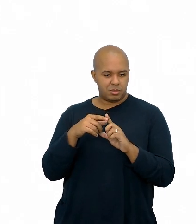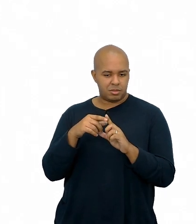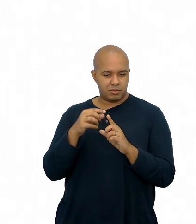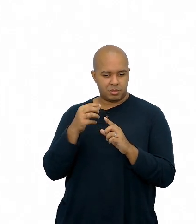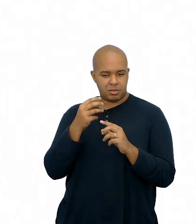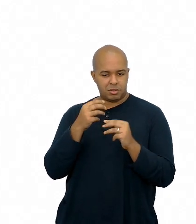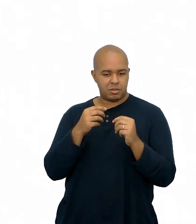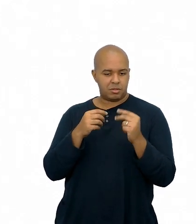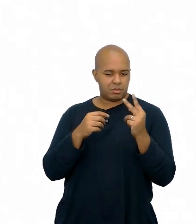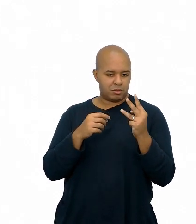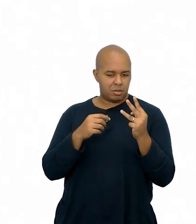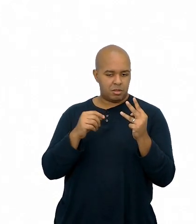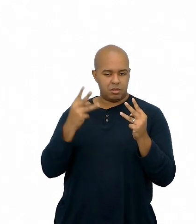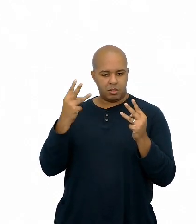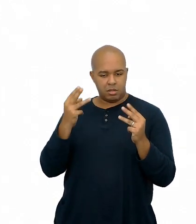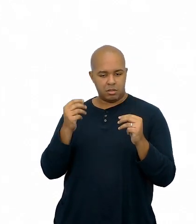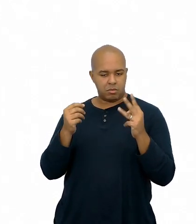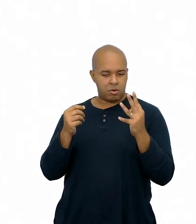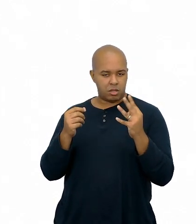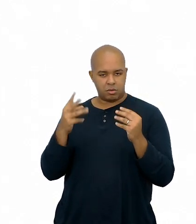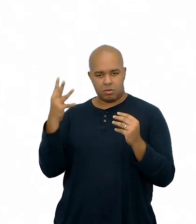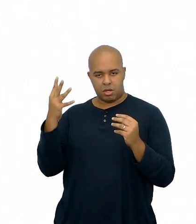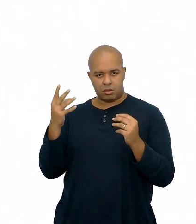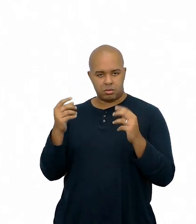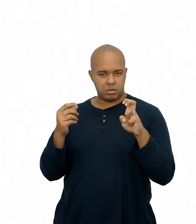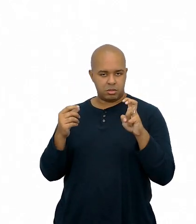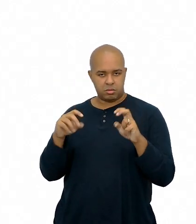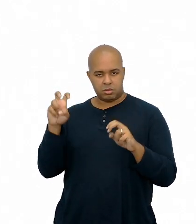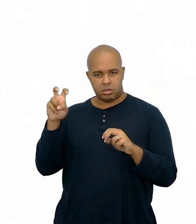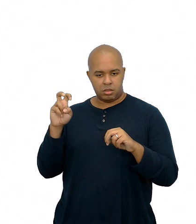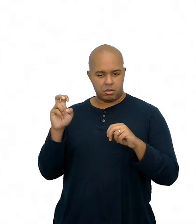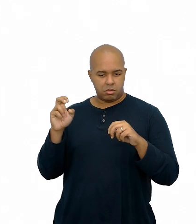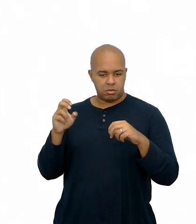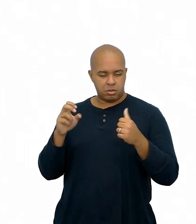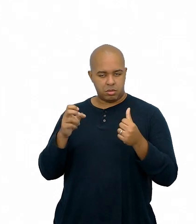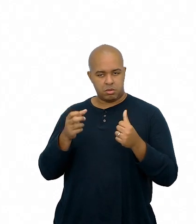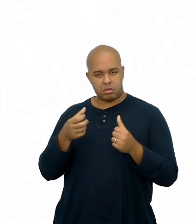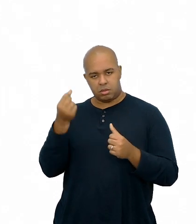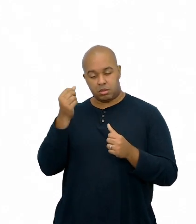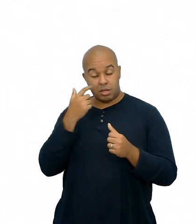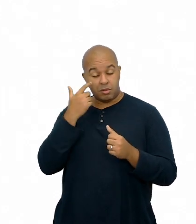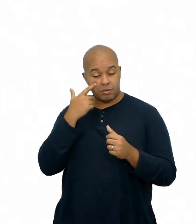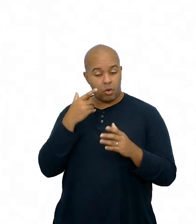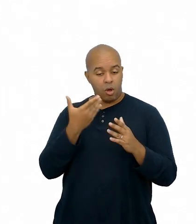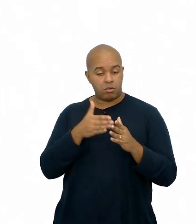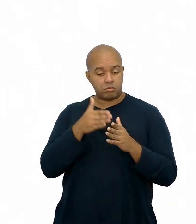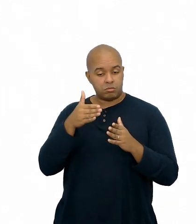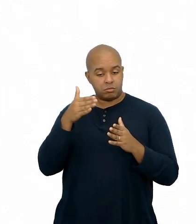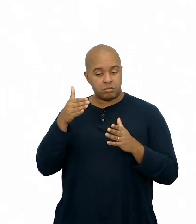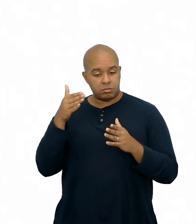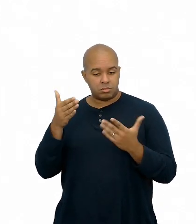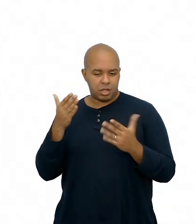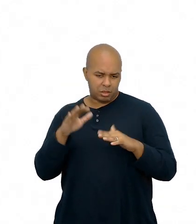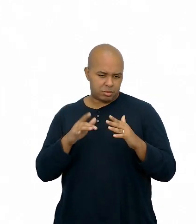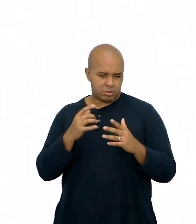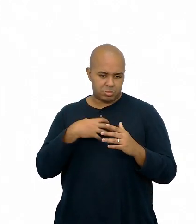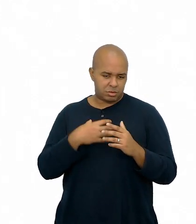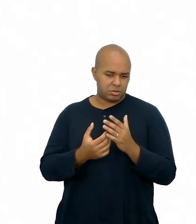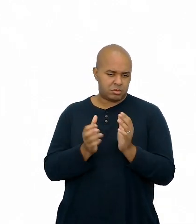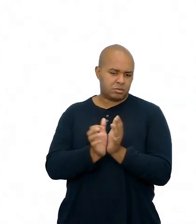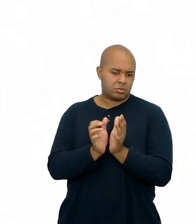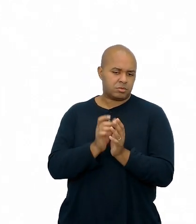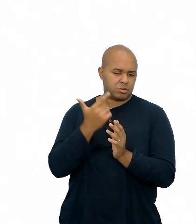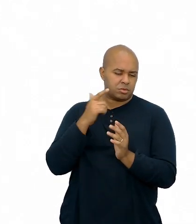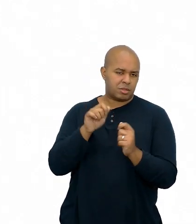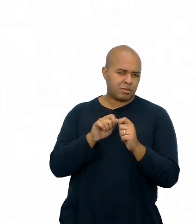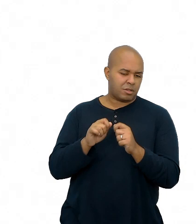em 3, eu posso estar ampliando de 4 em 4, 5 em 5, e aí vocês vão vendo o nível, né, em que a turma está, e